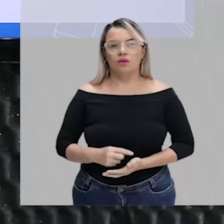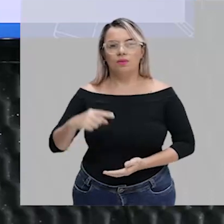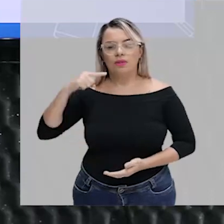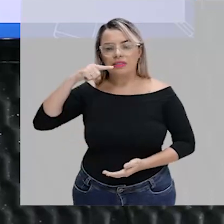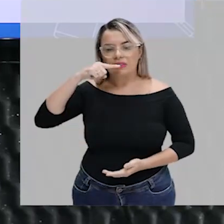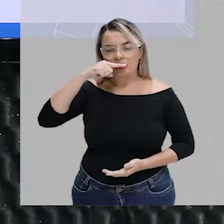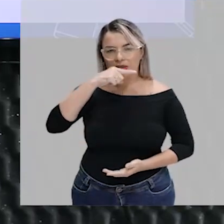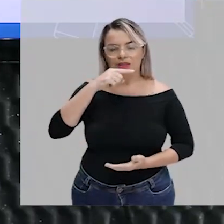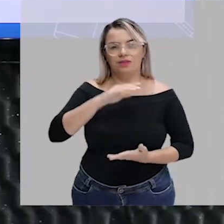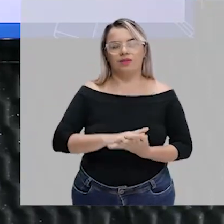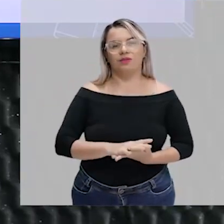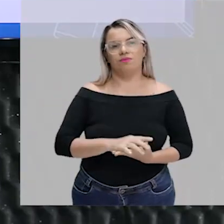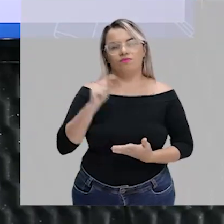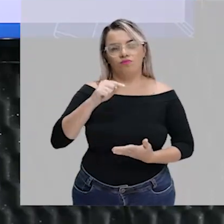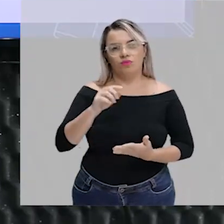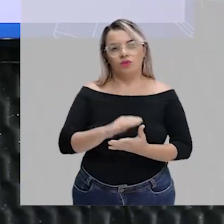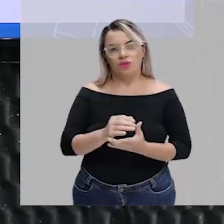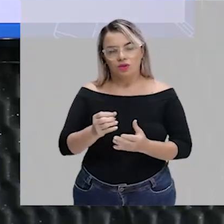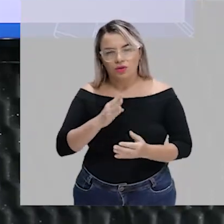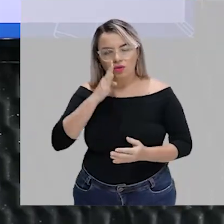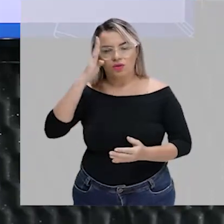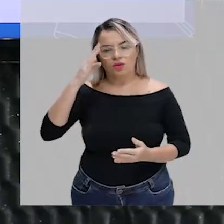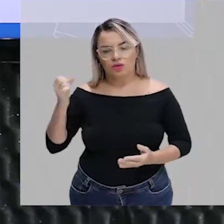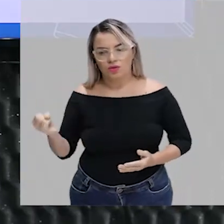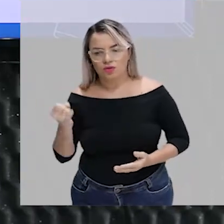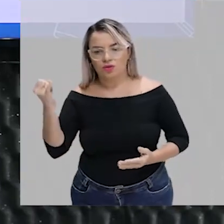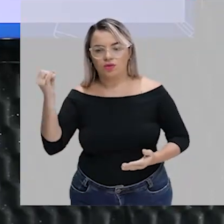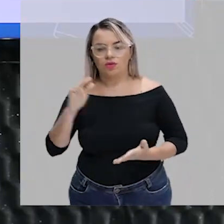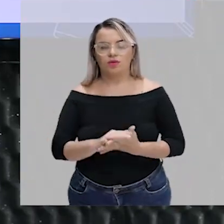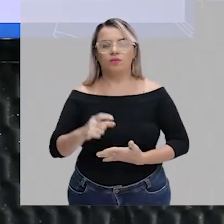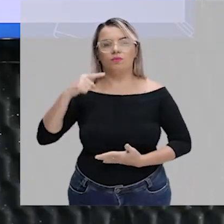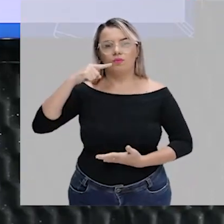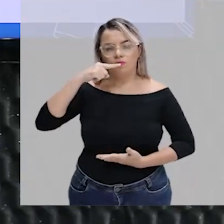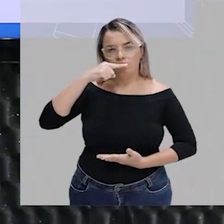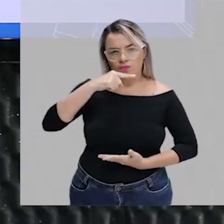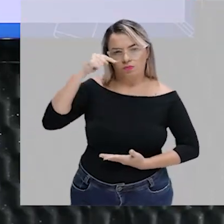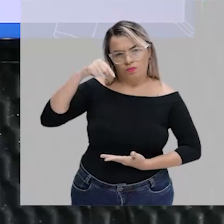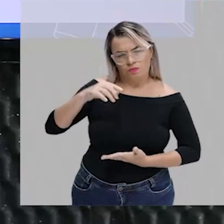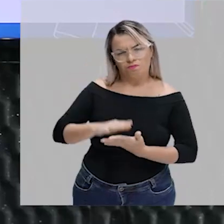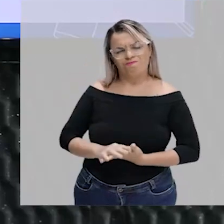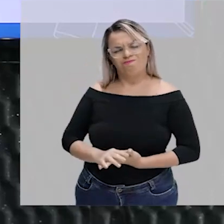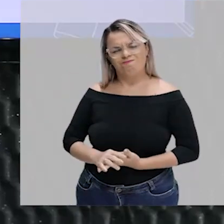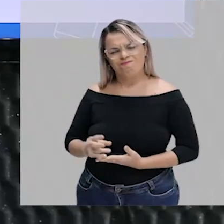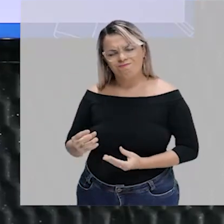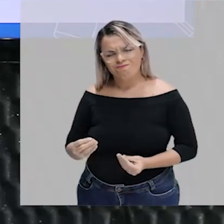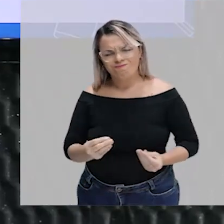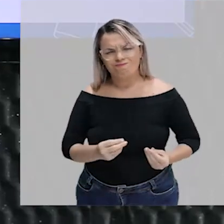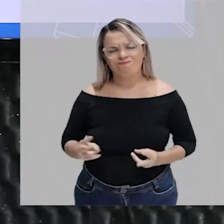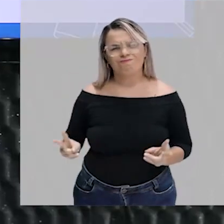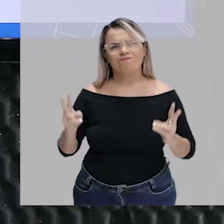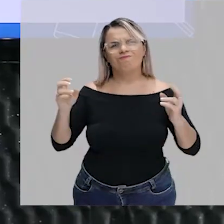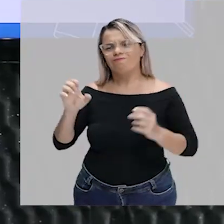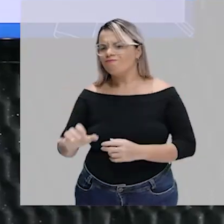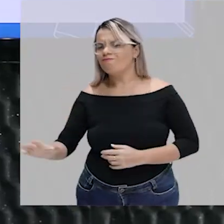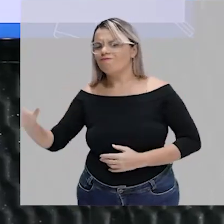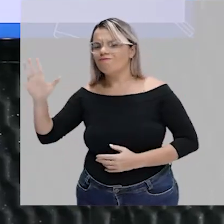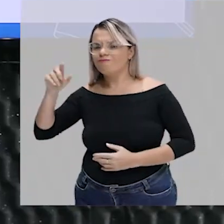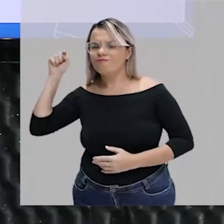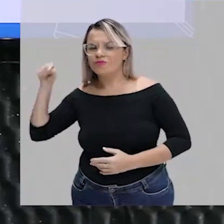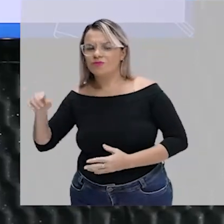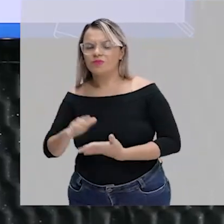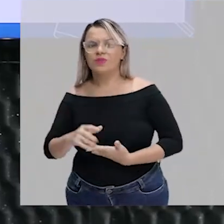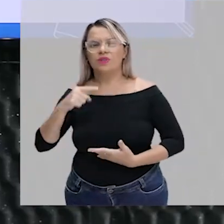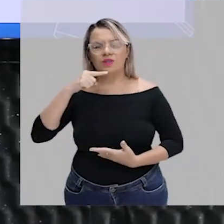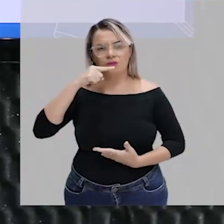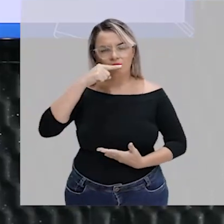predominante. Cana-de-açúcar porque o açúcar era um produto muito valorizado na Europa, então o ciclo da cana-de-açúcar foi um ciclo